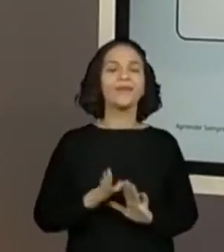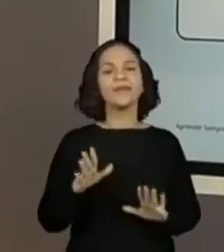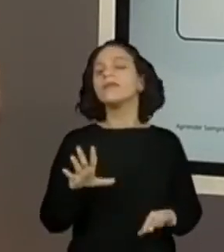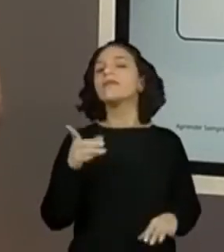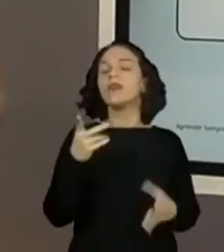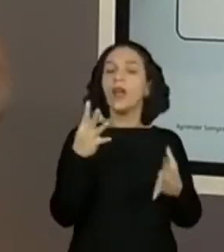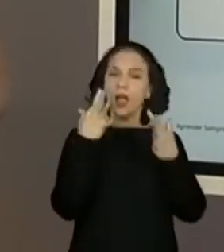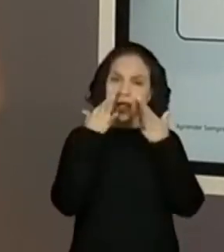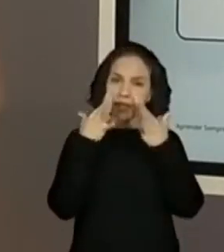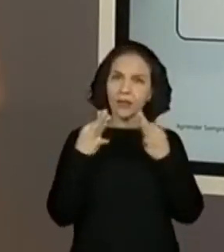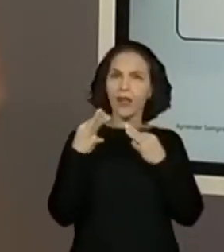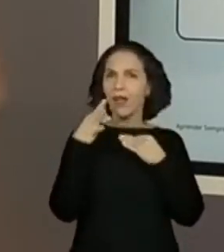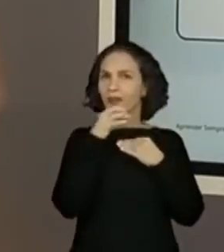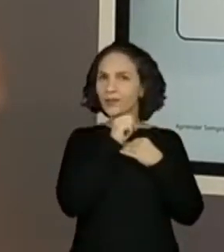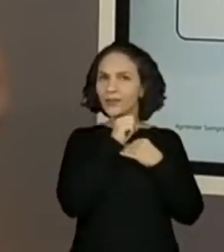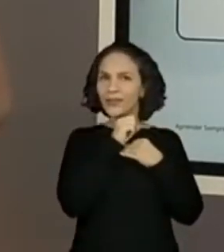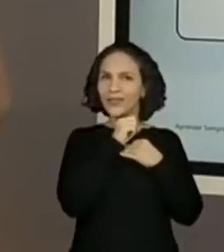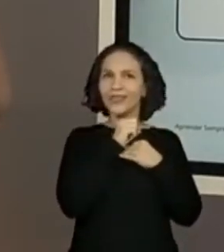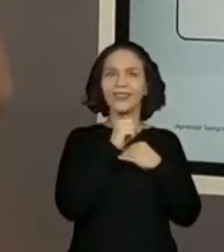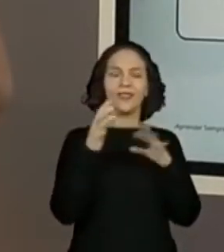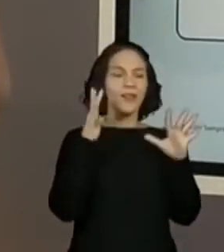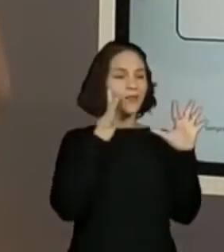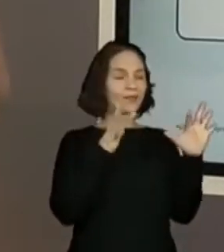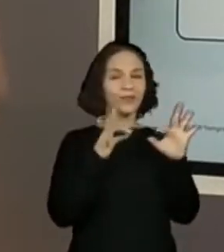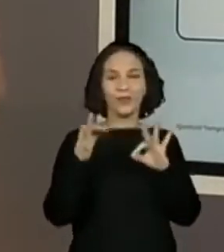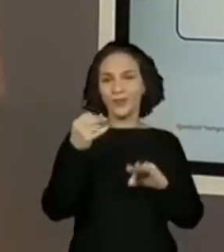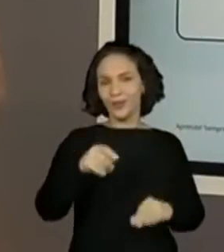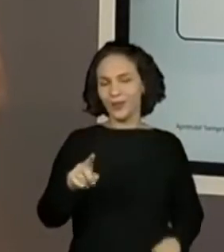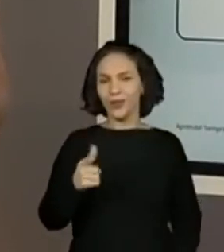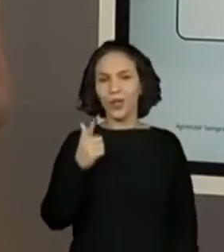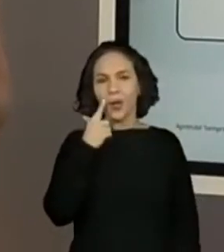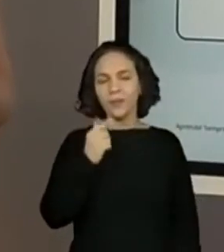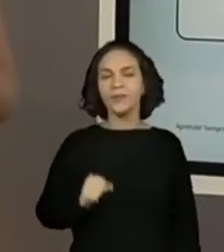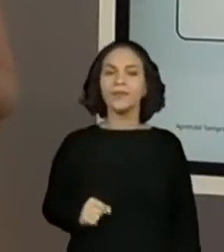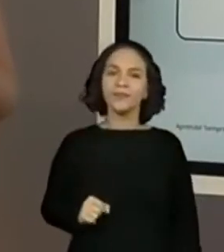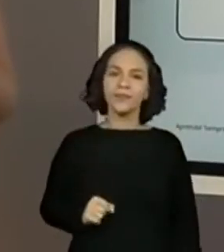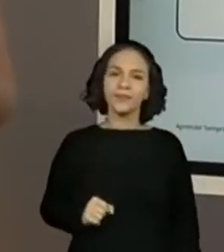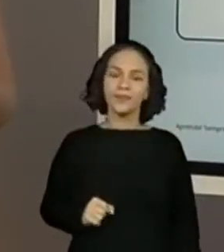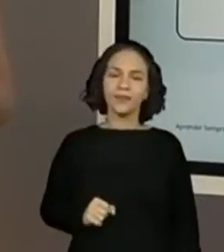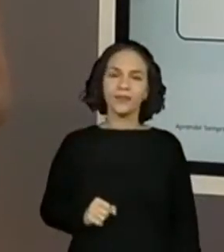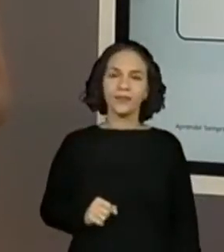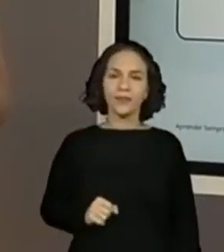só esse pedacinho de vídeo para não ter que assistir tudo. Primeiro número foi